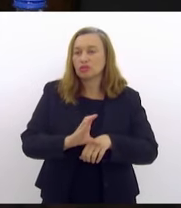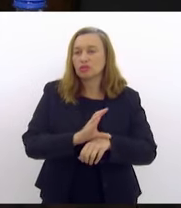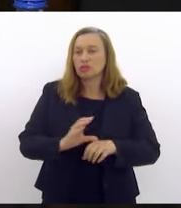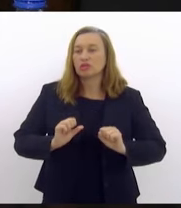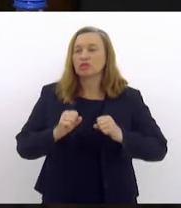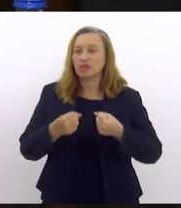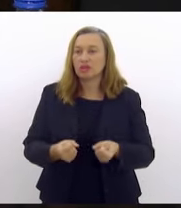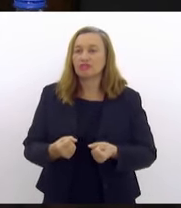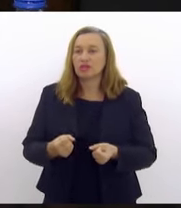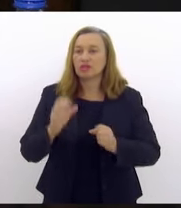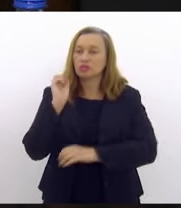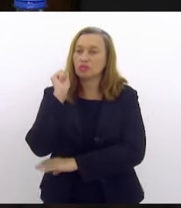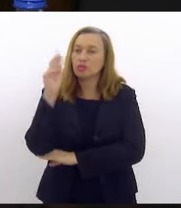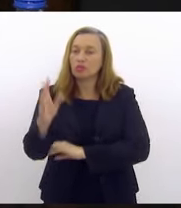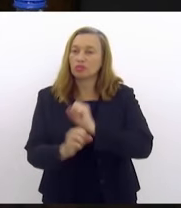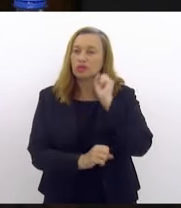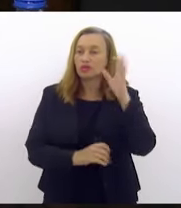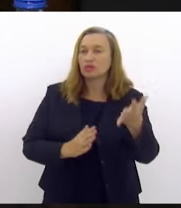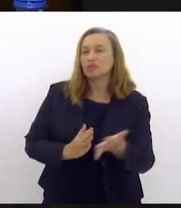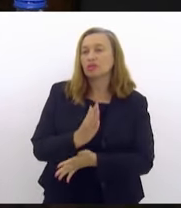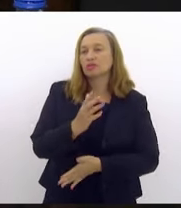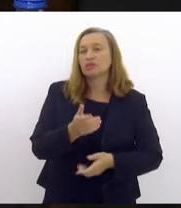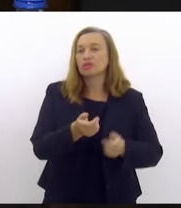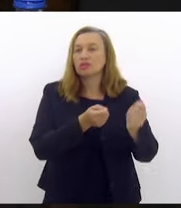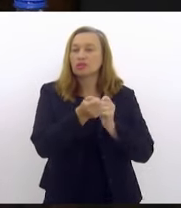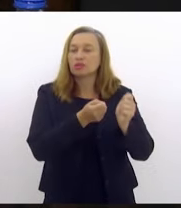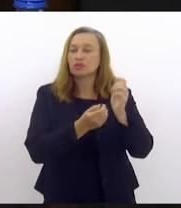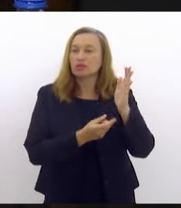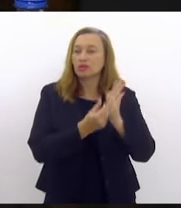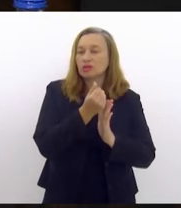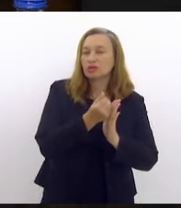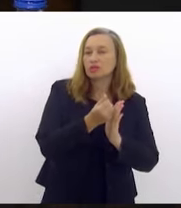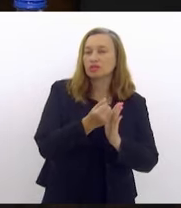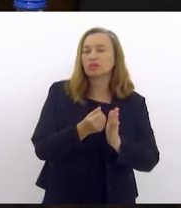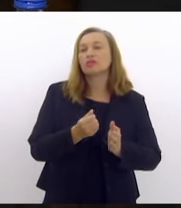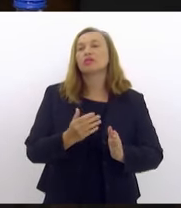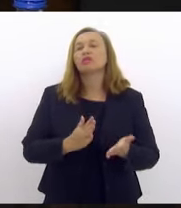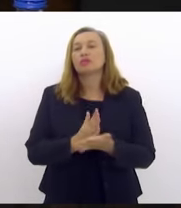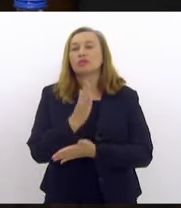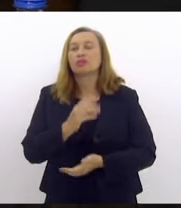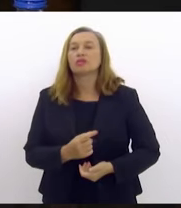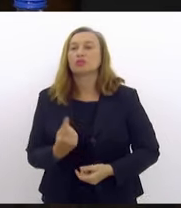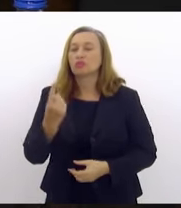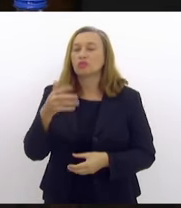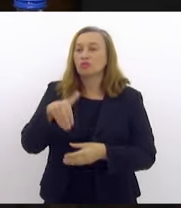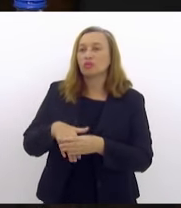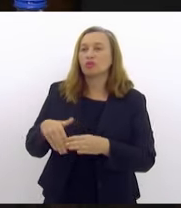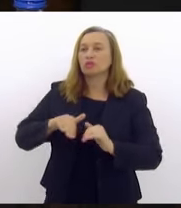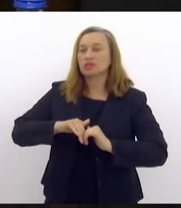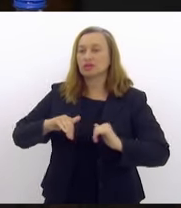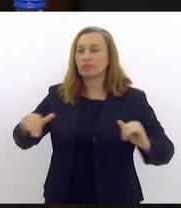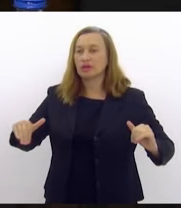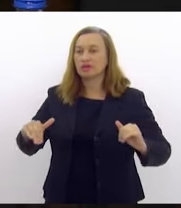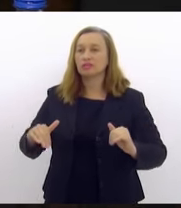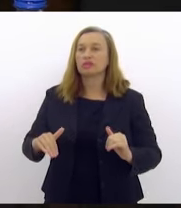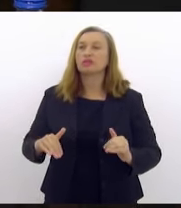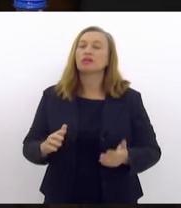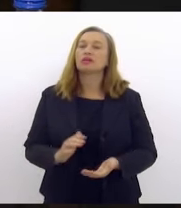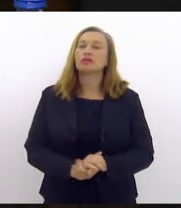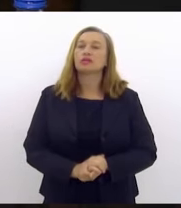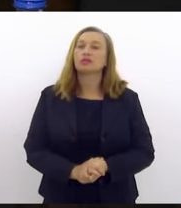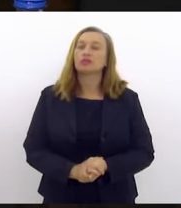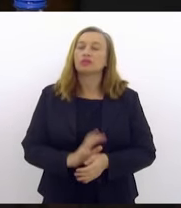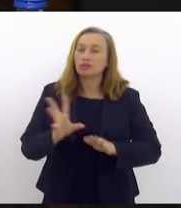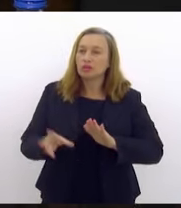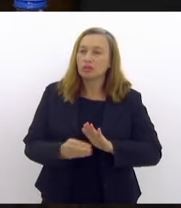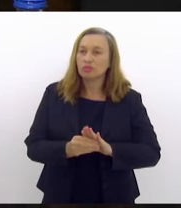do meio ambiente favorável, orçamento, finanças, caridade, não financeira e controle favorável. Com voto em separado, favorável, com